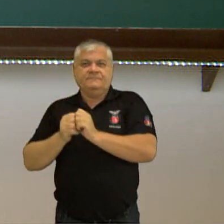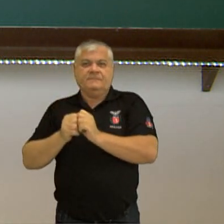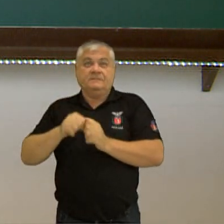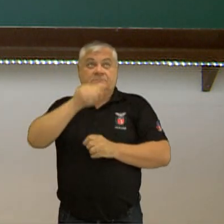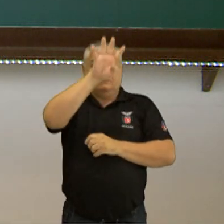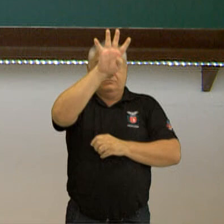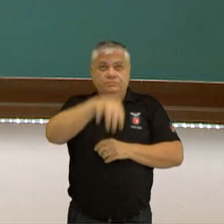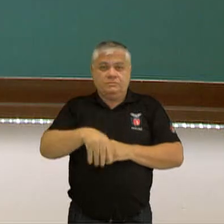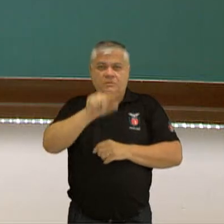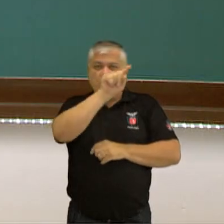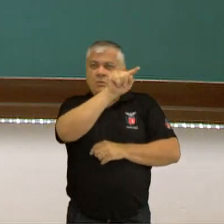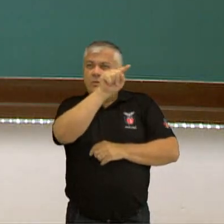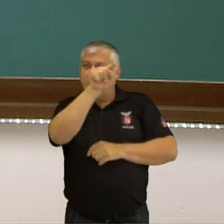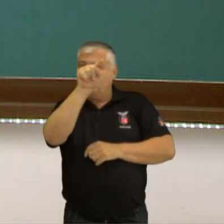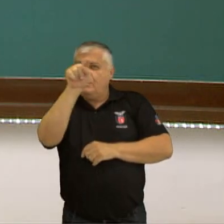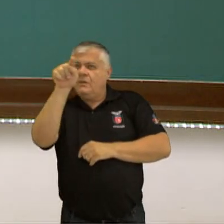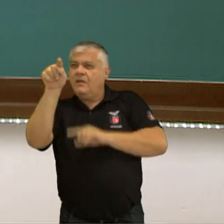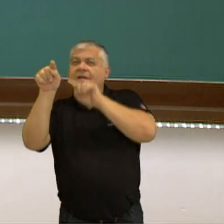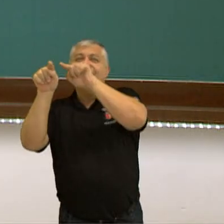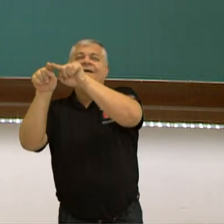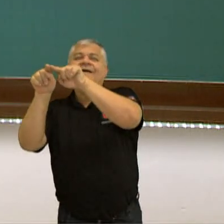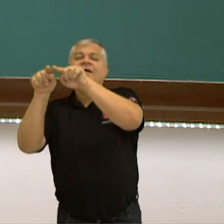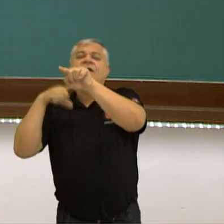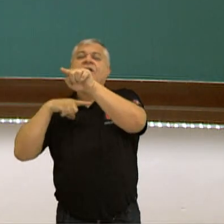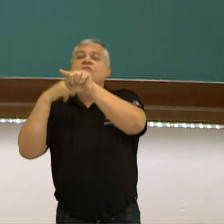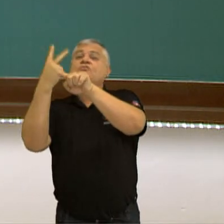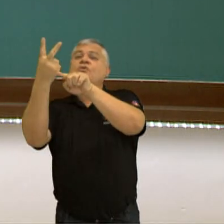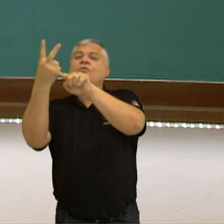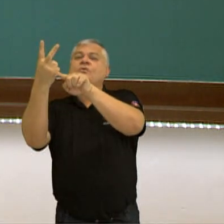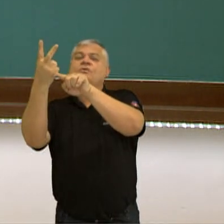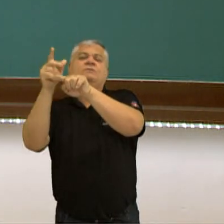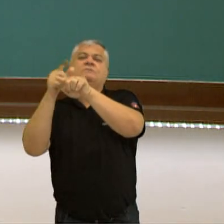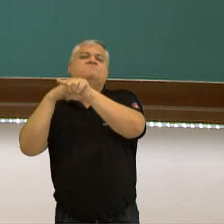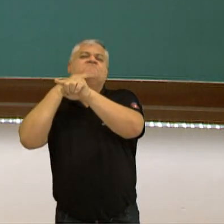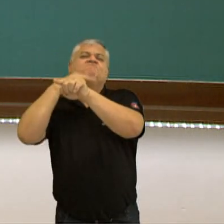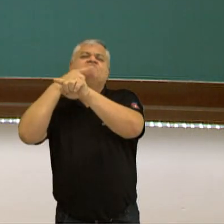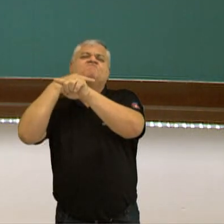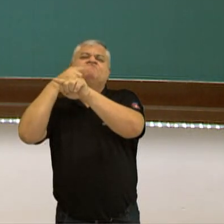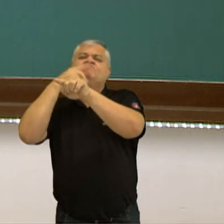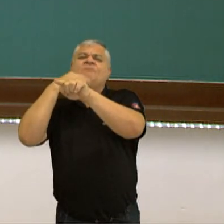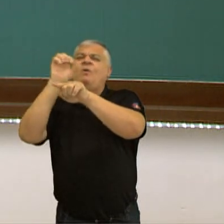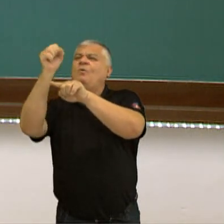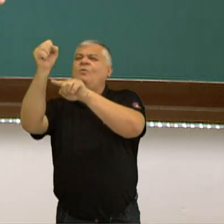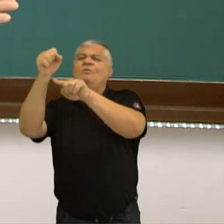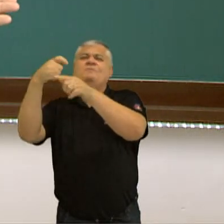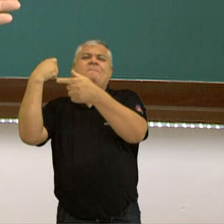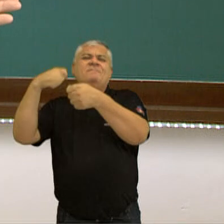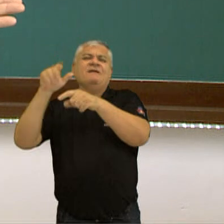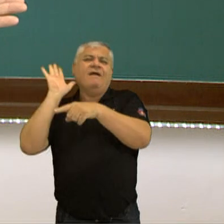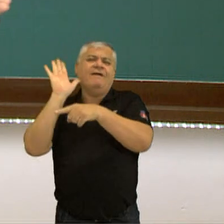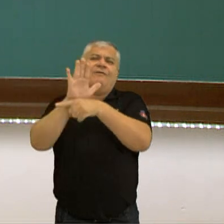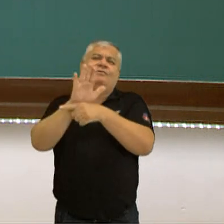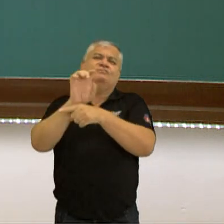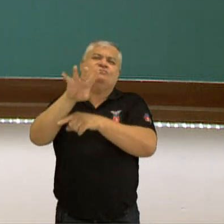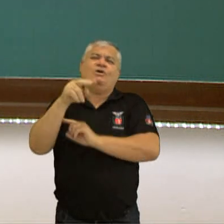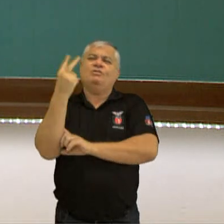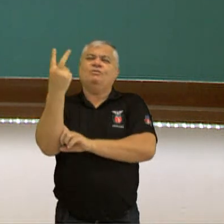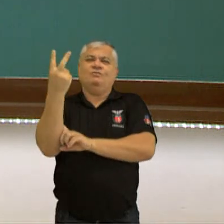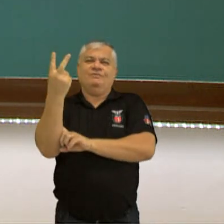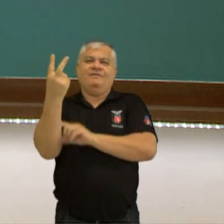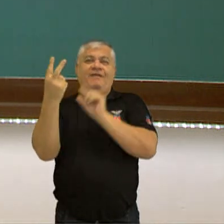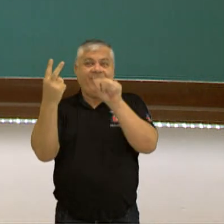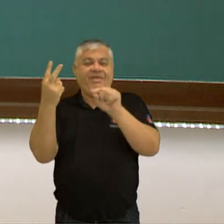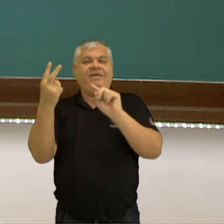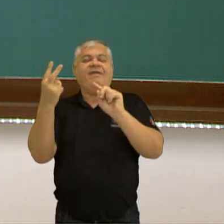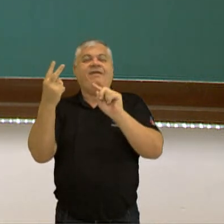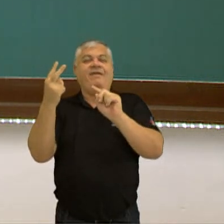periódica, dos 118 elementos, 2 não alcançam a estabilidade com 8, mas com 2 elétrons. É o caso, por